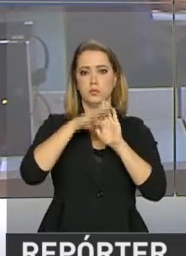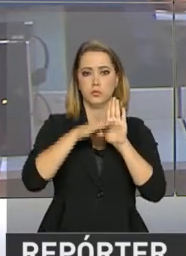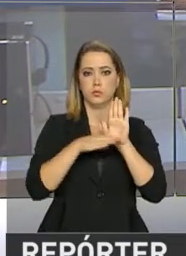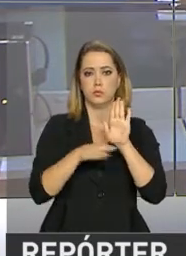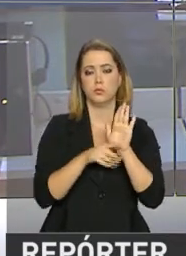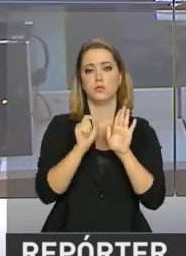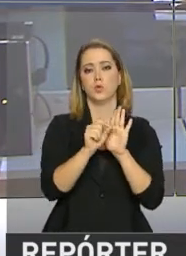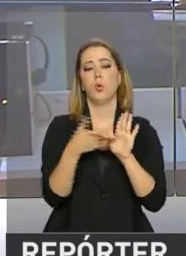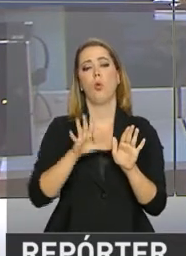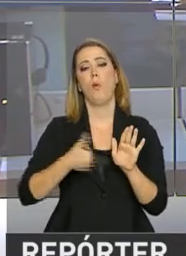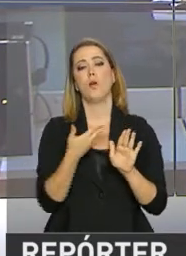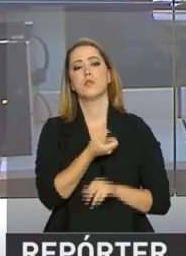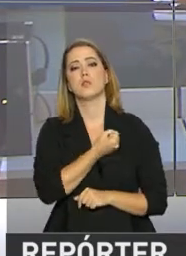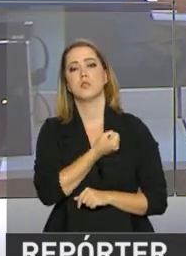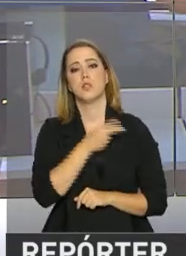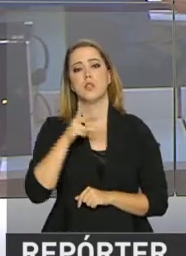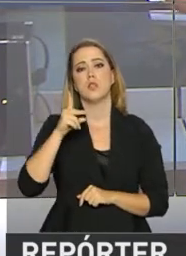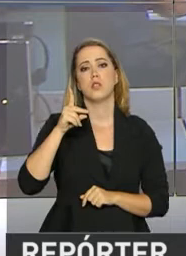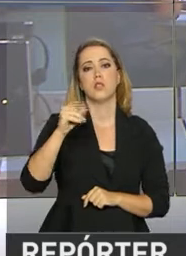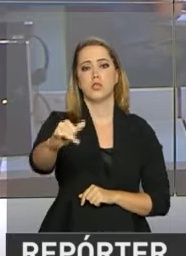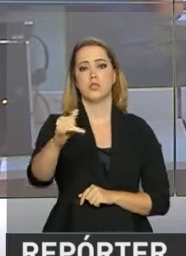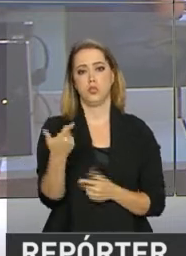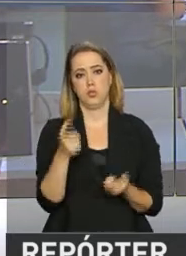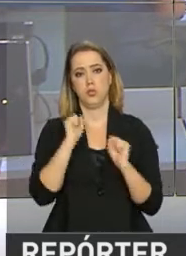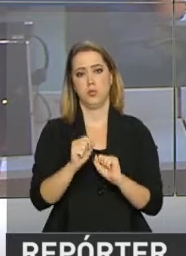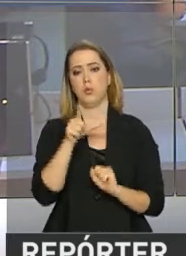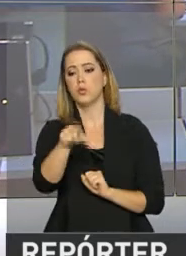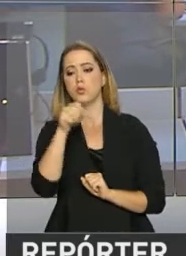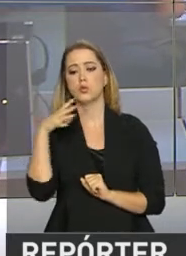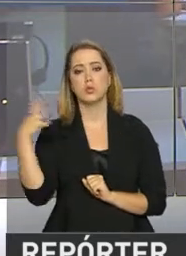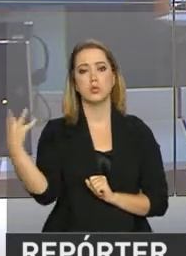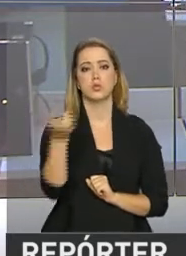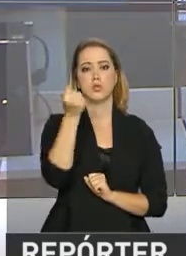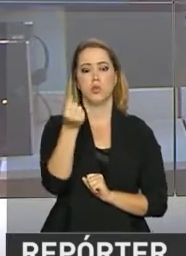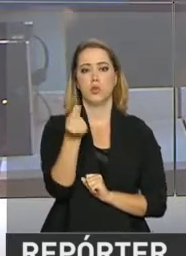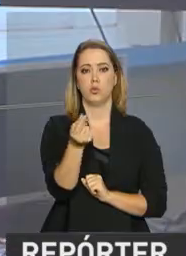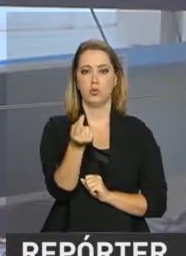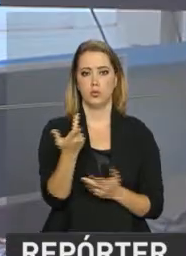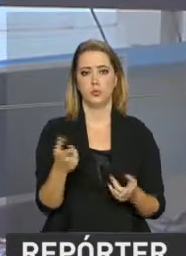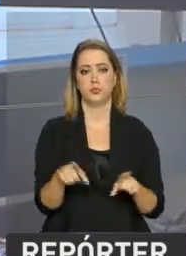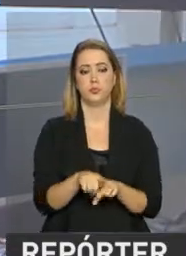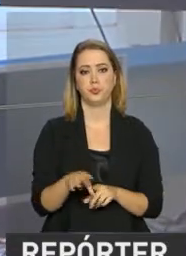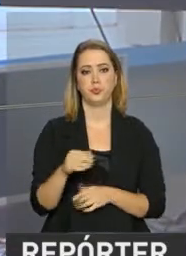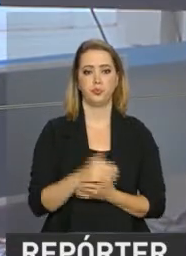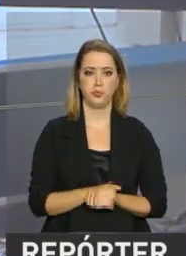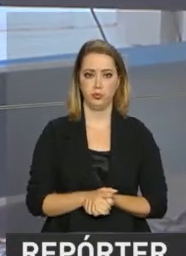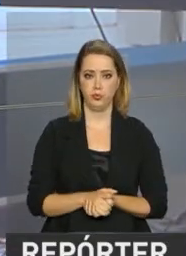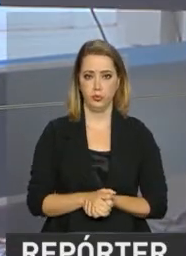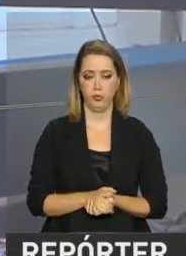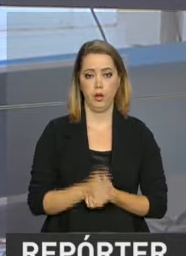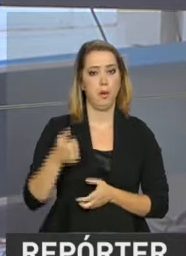cronograma com indicações de datas tac cada trabalhador possa sacar o saldo correspondente a mais de